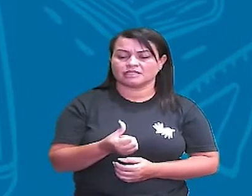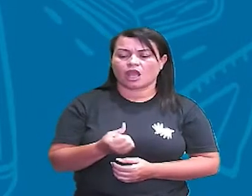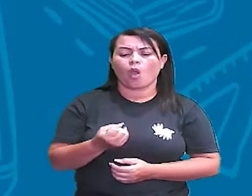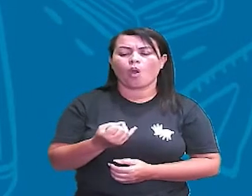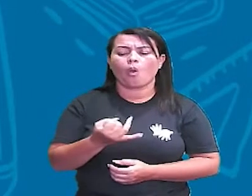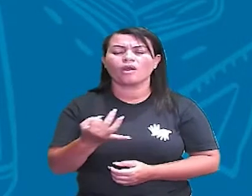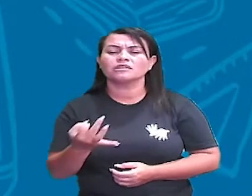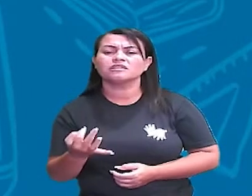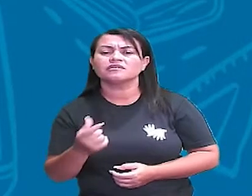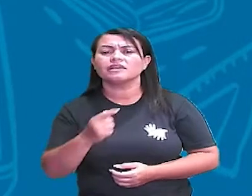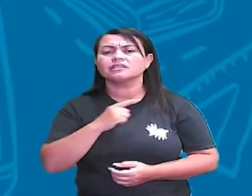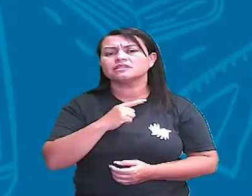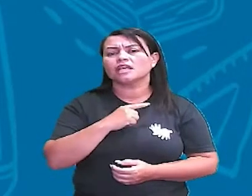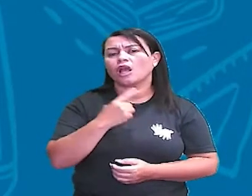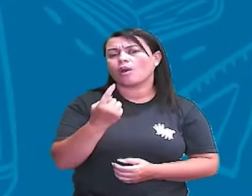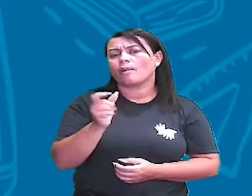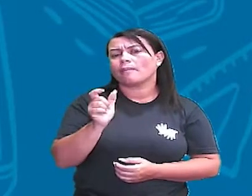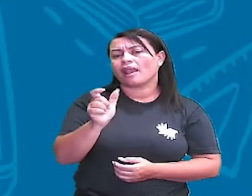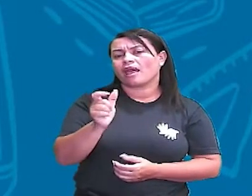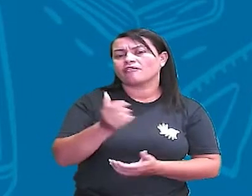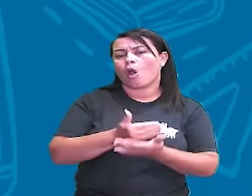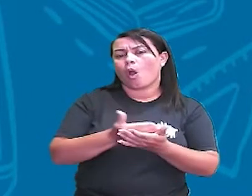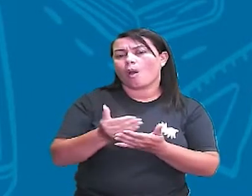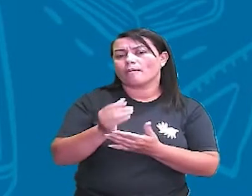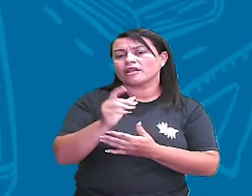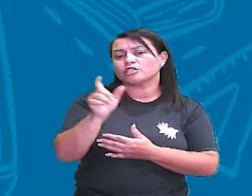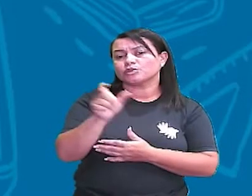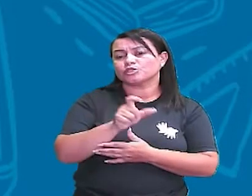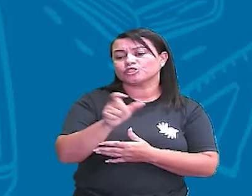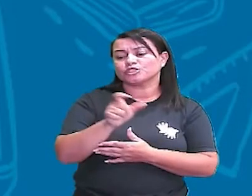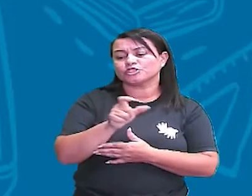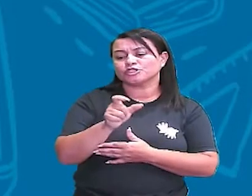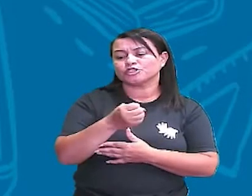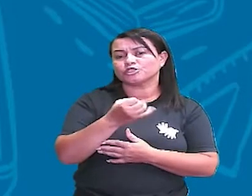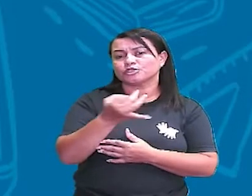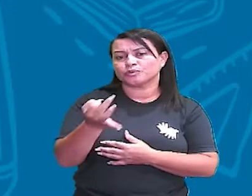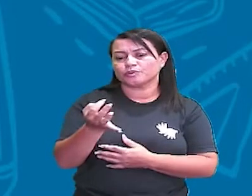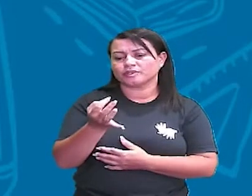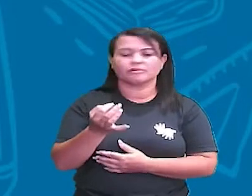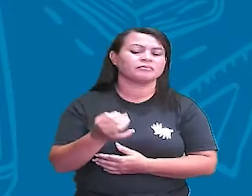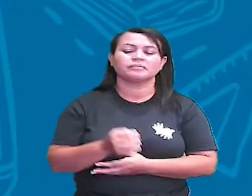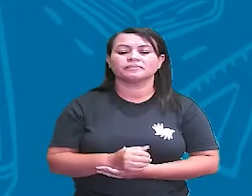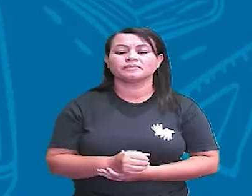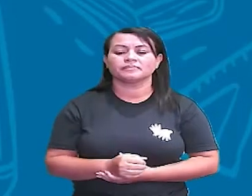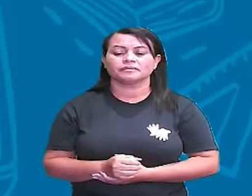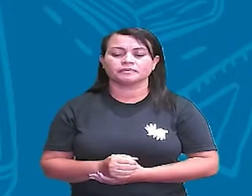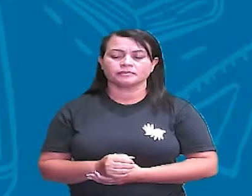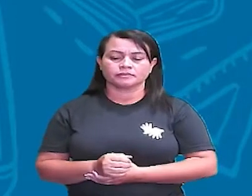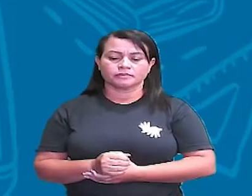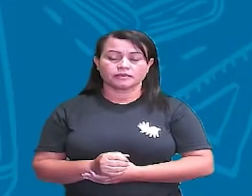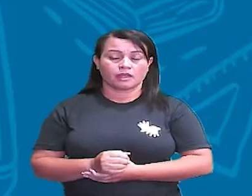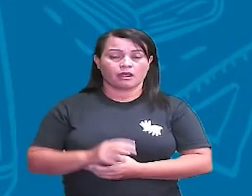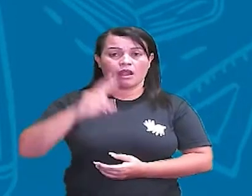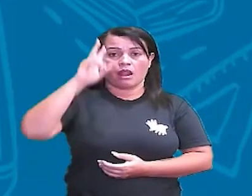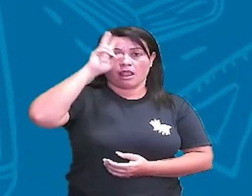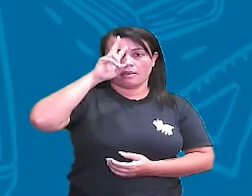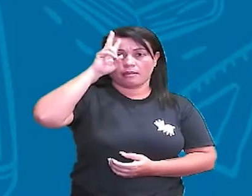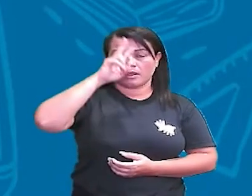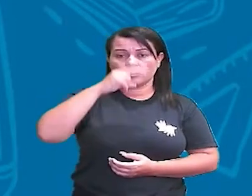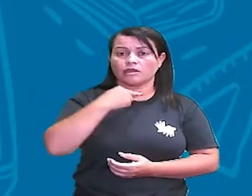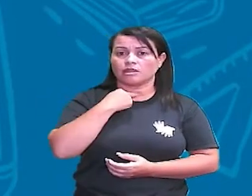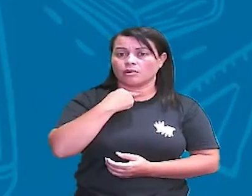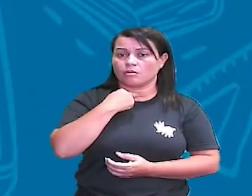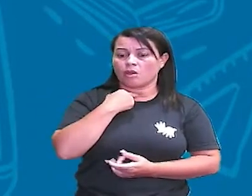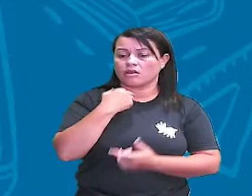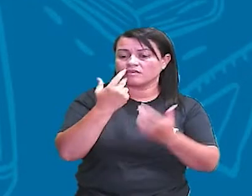quantas vezes aparece uma palavra que começa com X? Conta aí na telinha. Lembrando que não vale